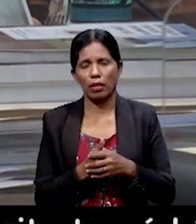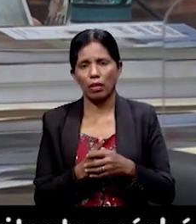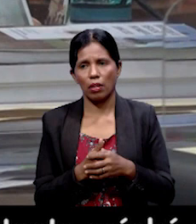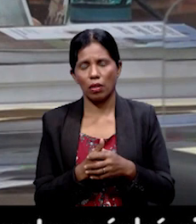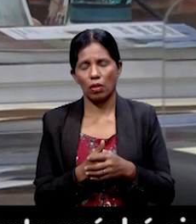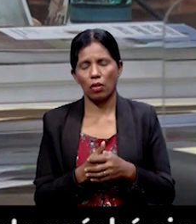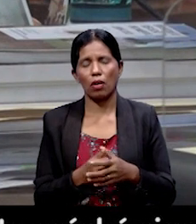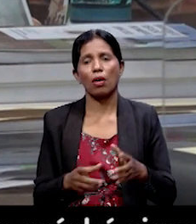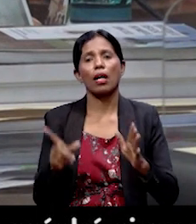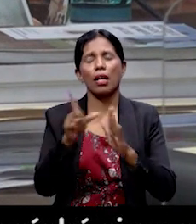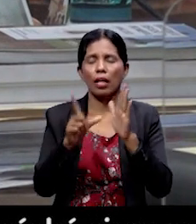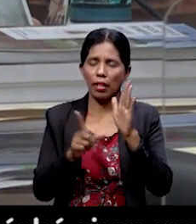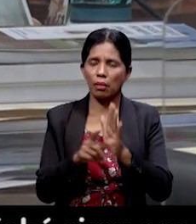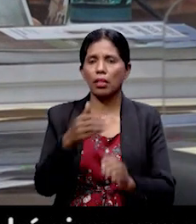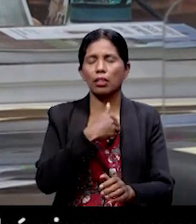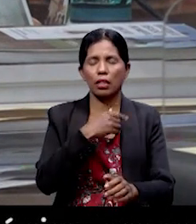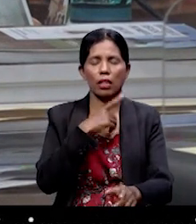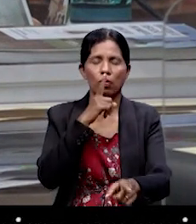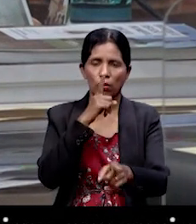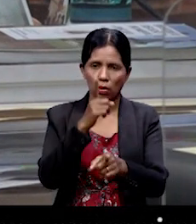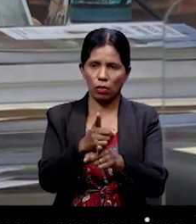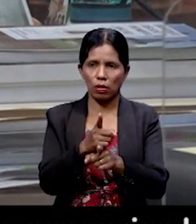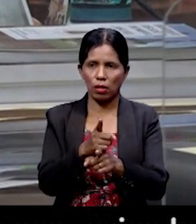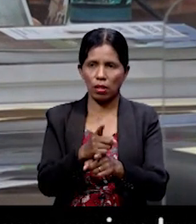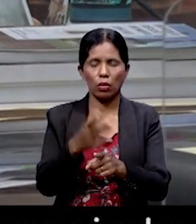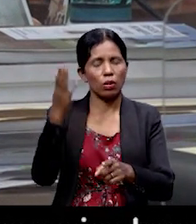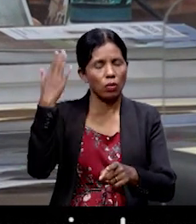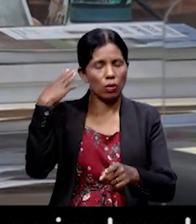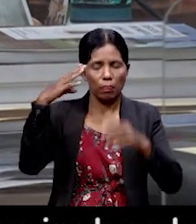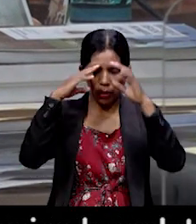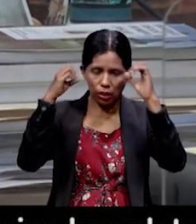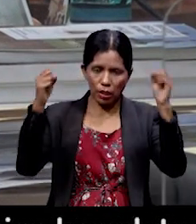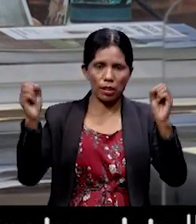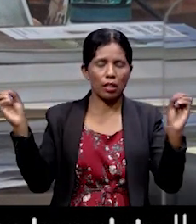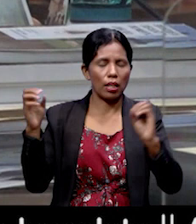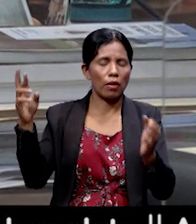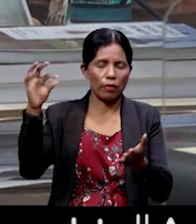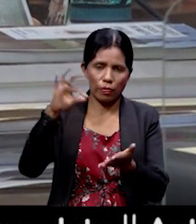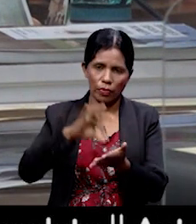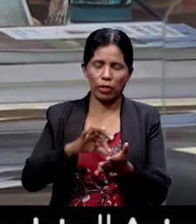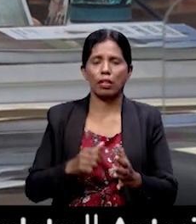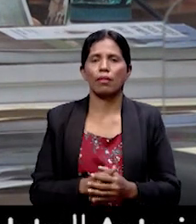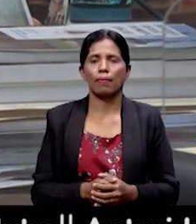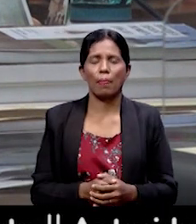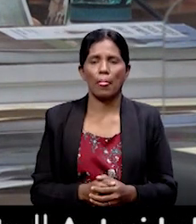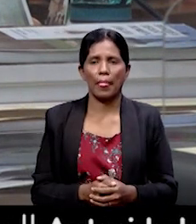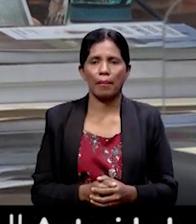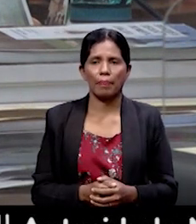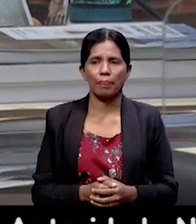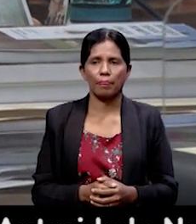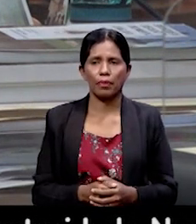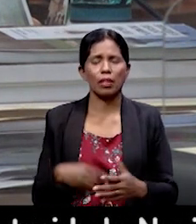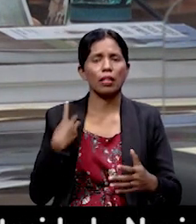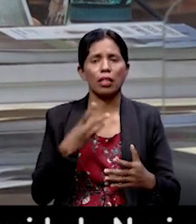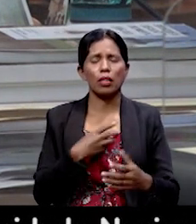decreto lei ne masina glos. Ida be presidente veta tiene. Para atrasa? Adem por lado ida dia ita tu